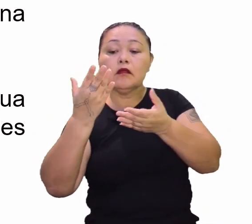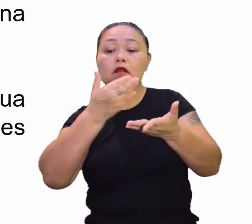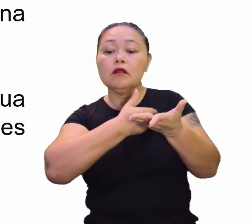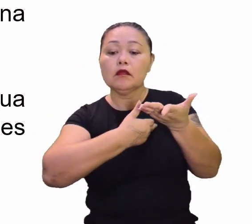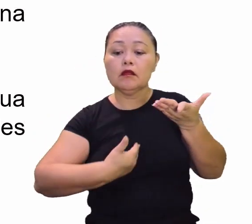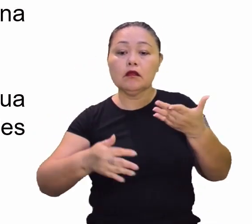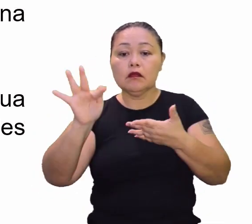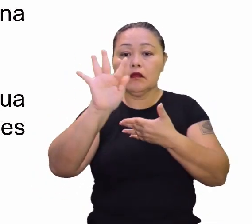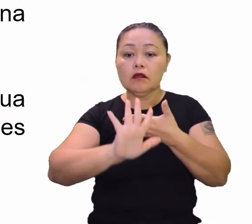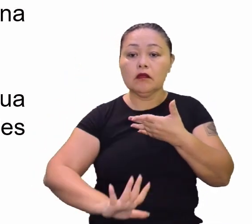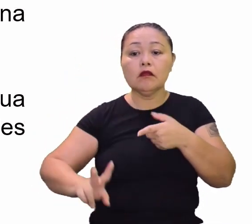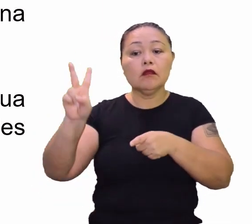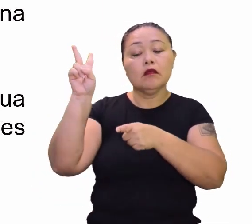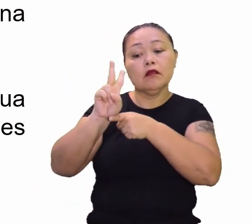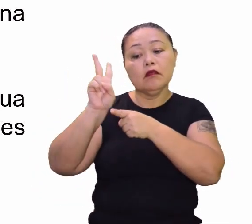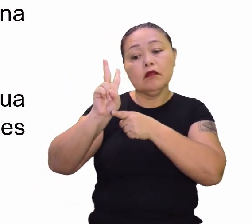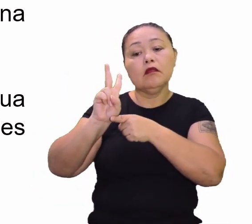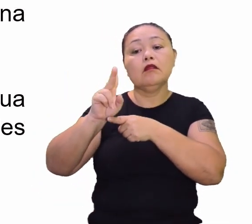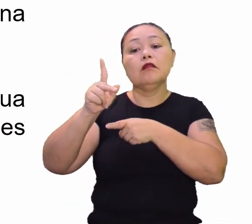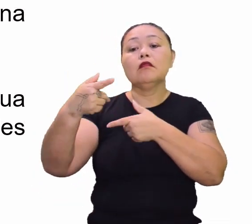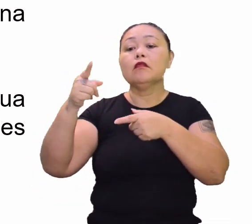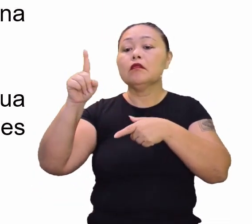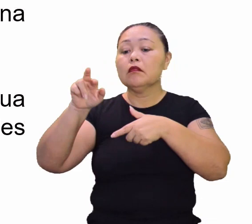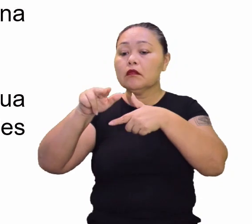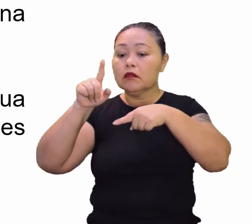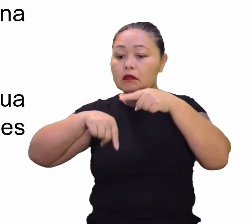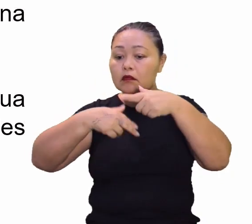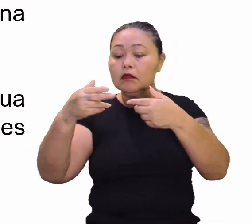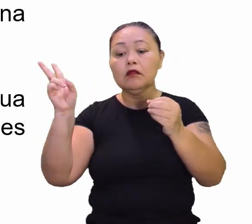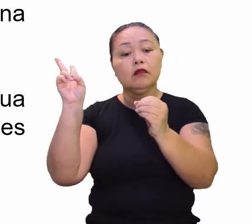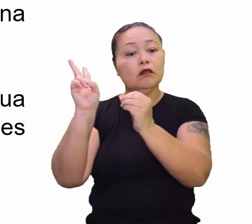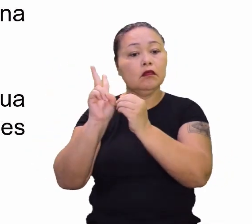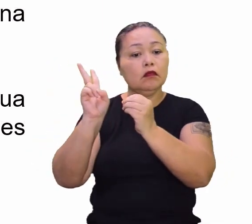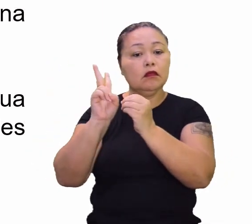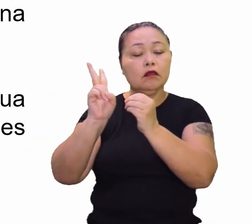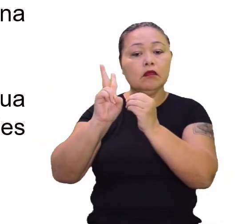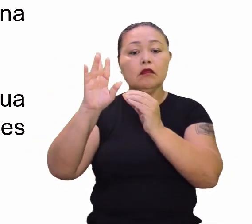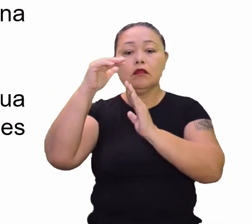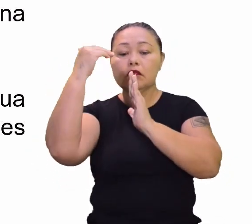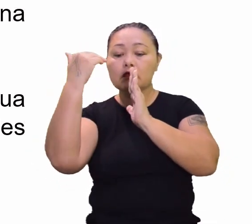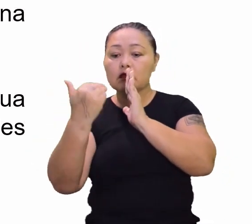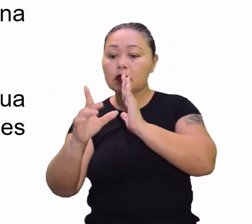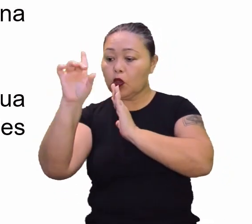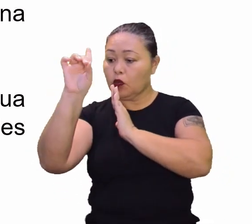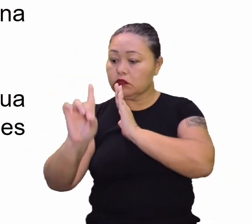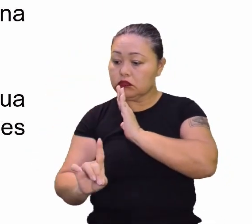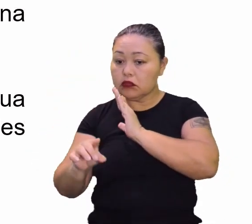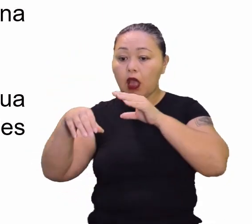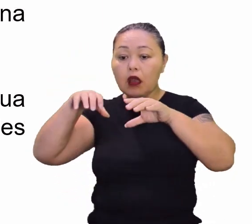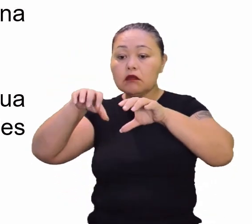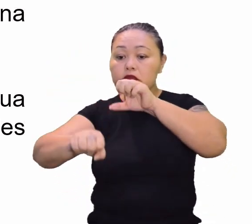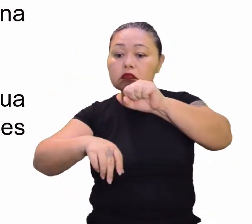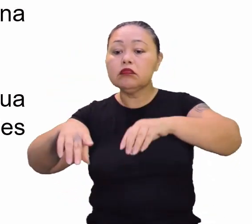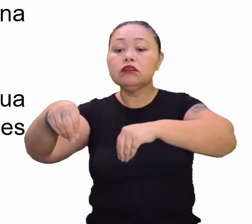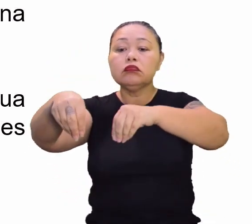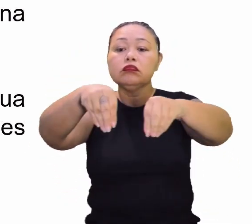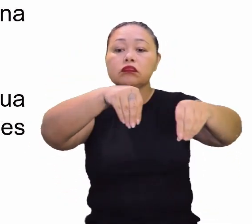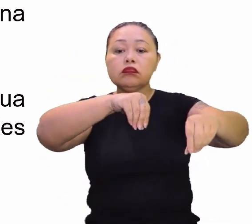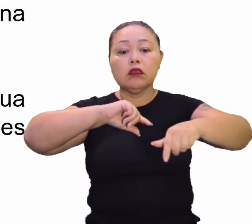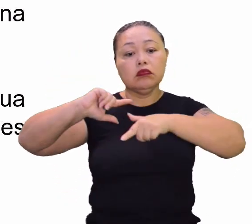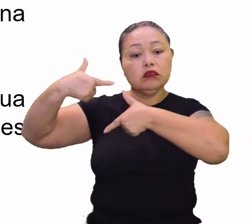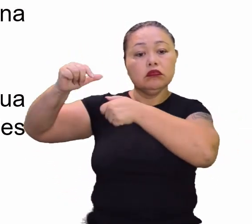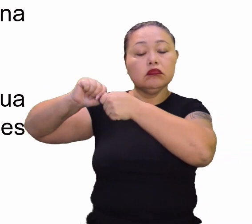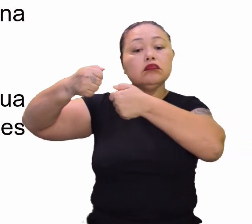na proteção dos bens indígenas, no reconhecimento de seus direitos originais sobre terras que